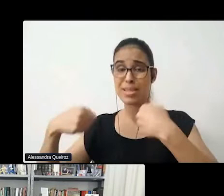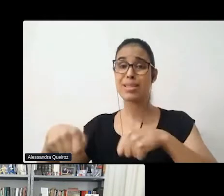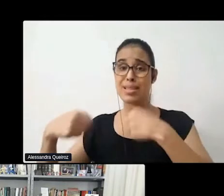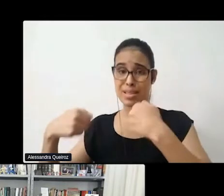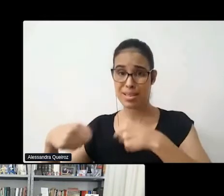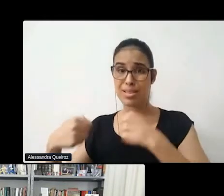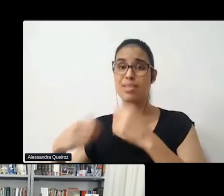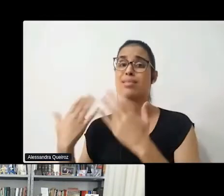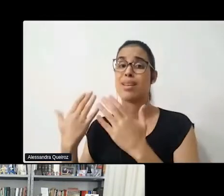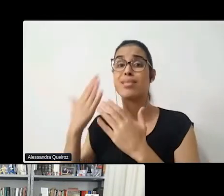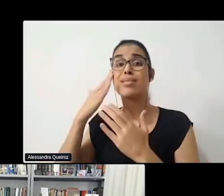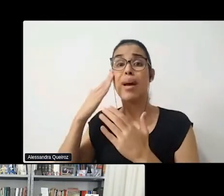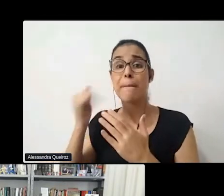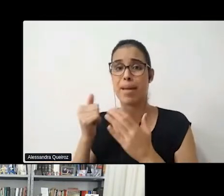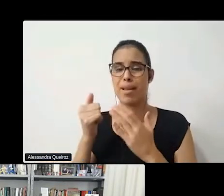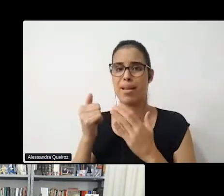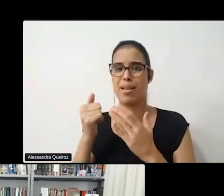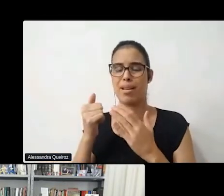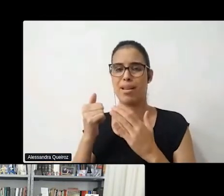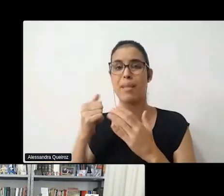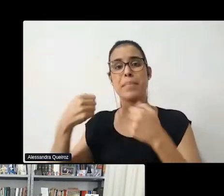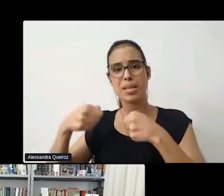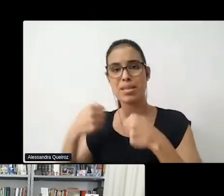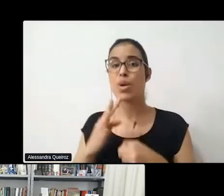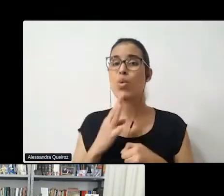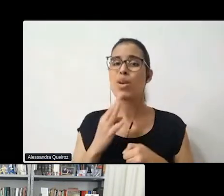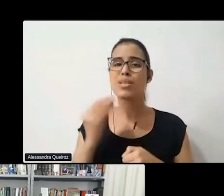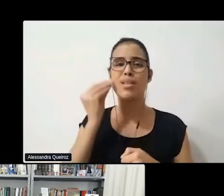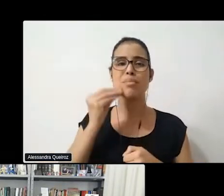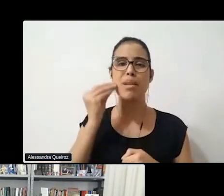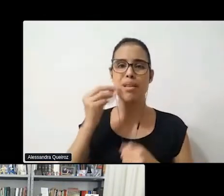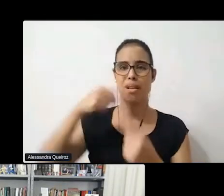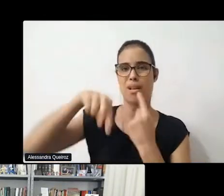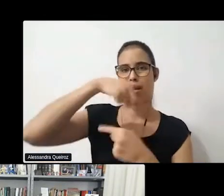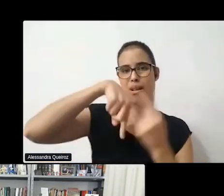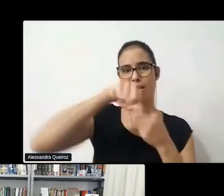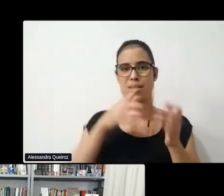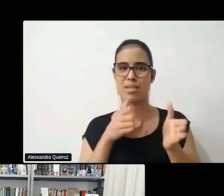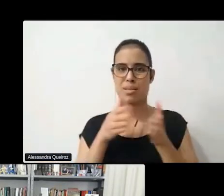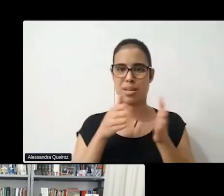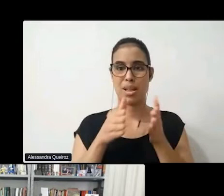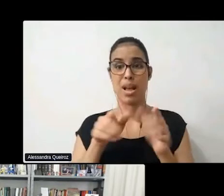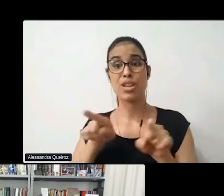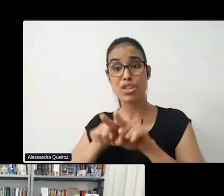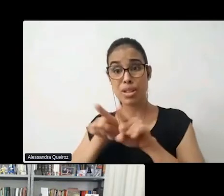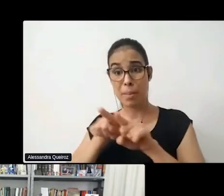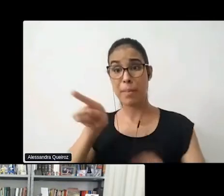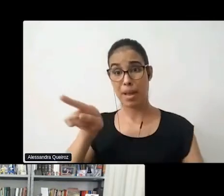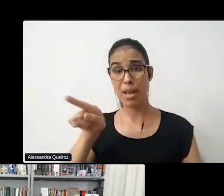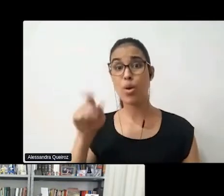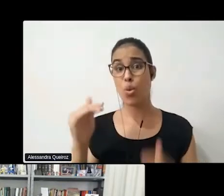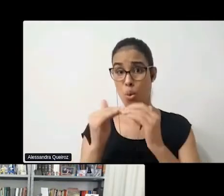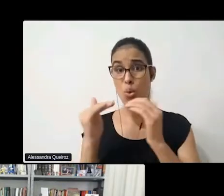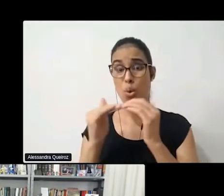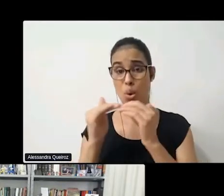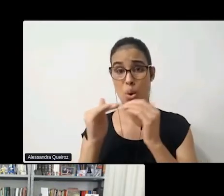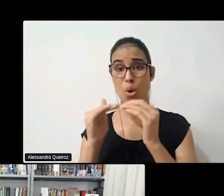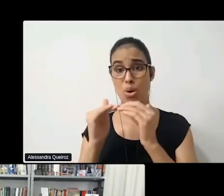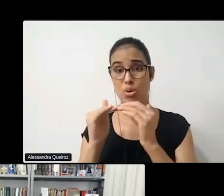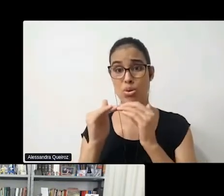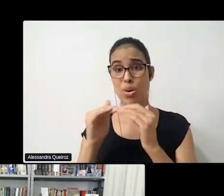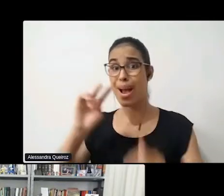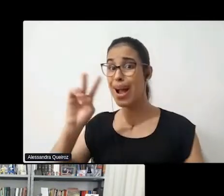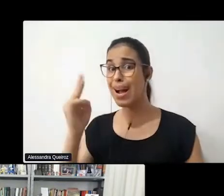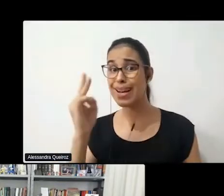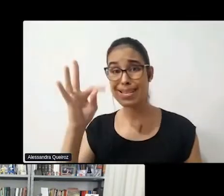ele implementar no seu trabalho. E complemento ainda fala do Pulis. Web é essencial HTML, o pessoal